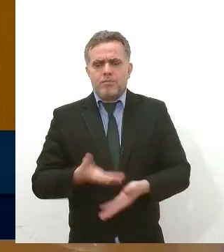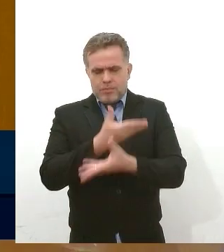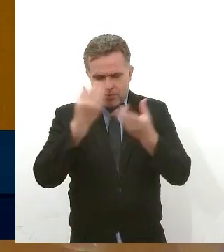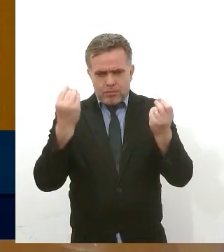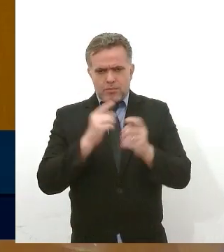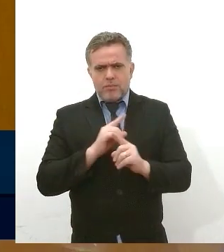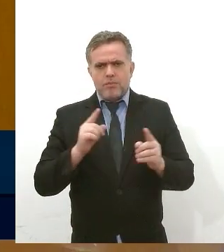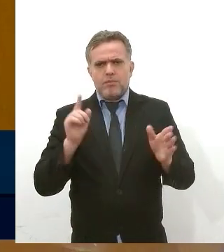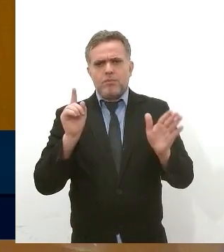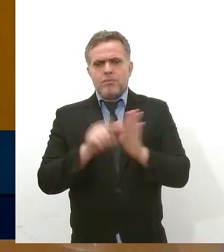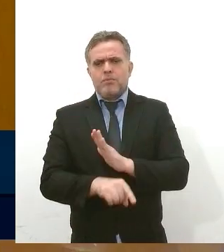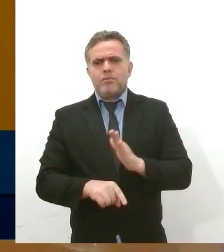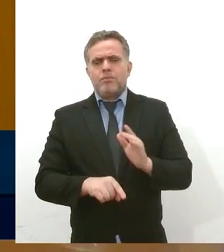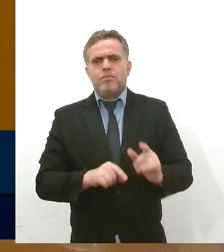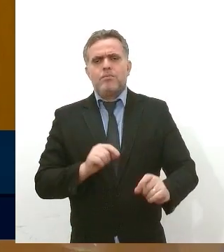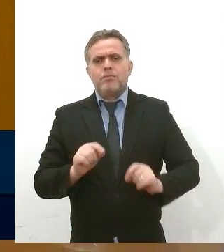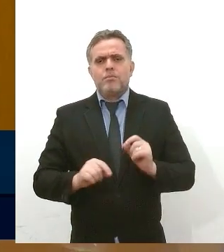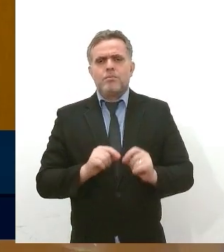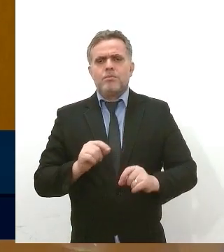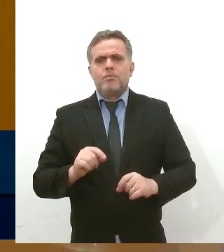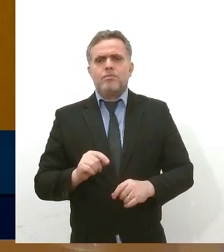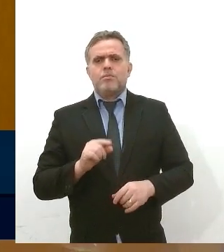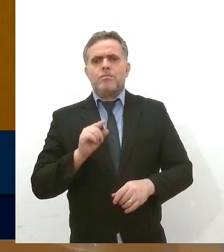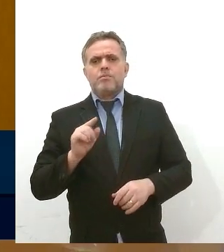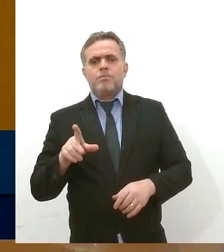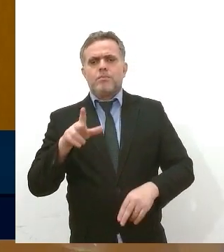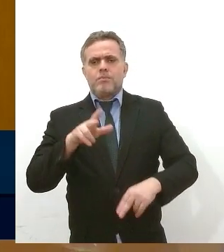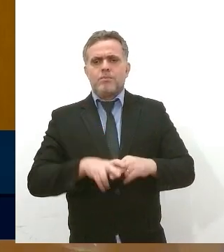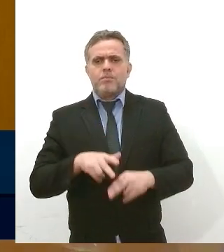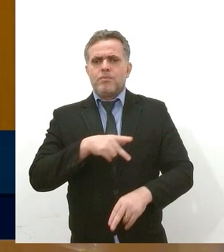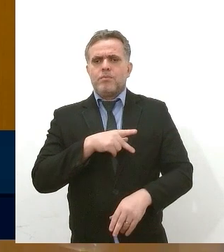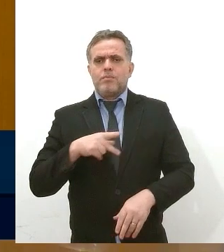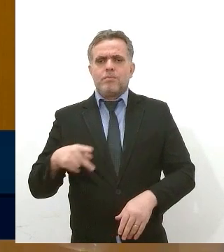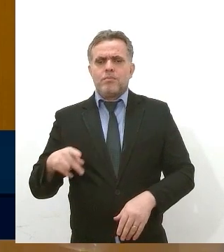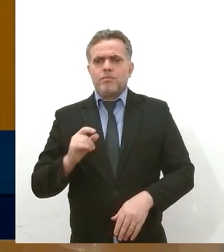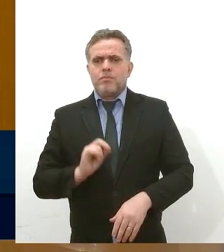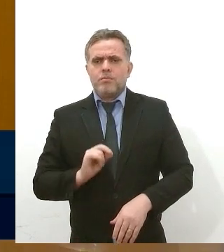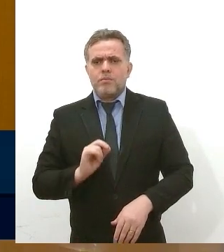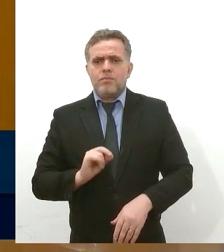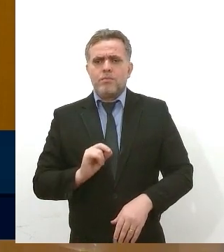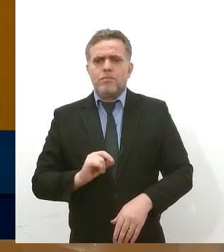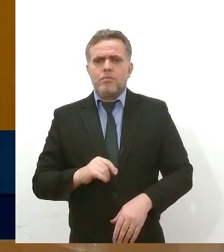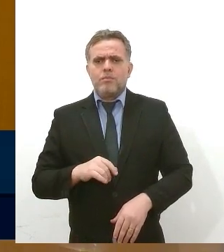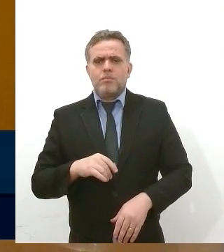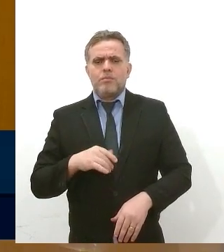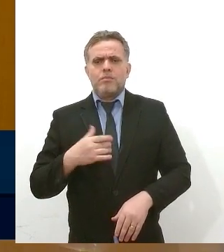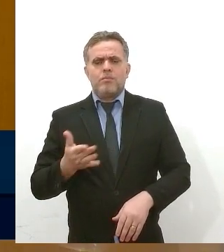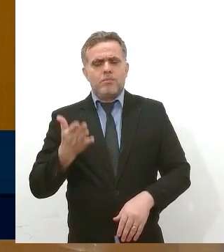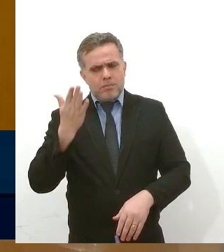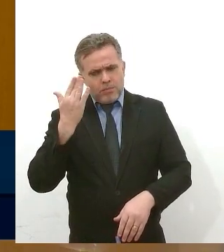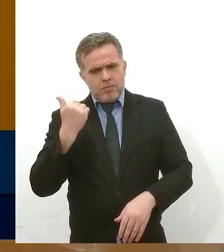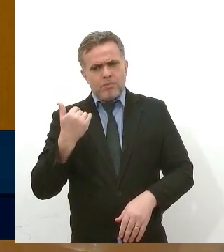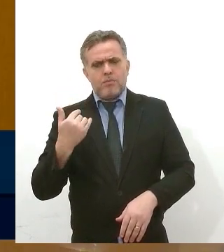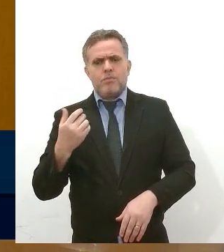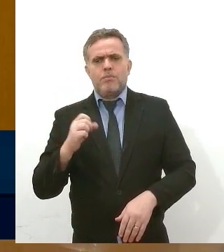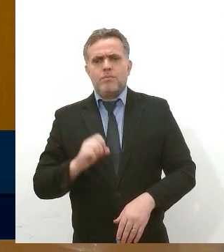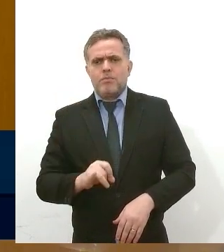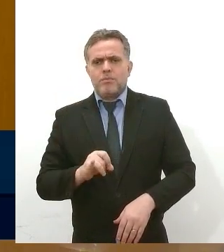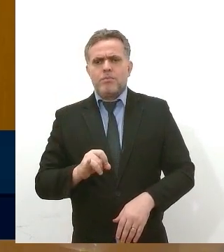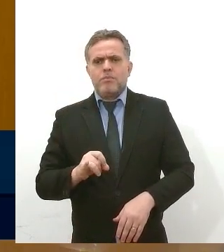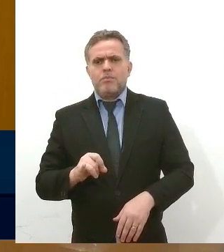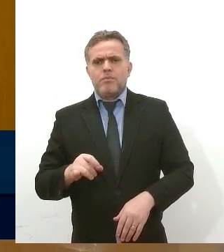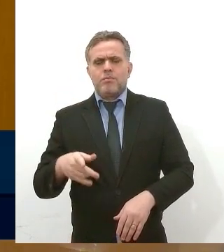né, o senhor hoje que está sentado na cadeira de presidente nessa sessão, para sabermos se os projetos que vão